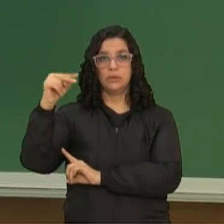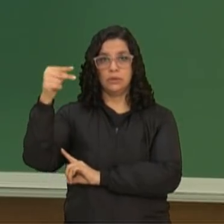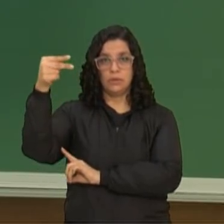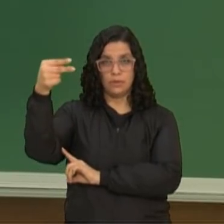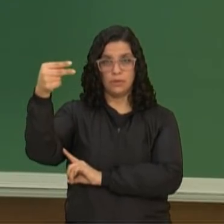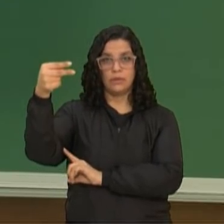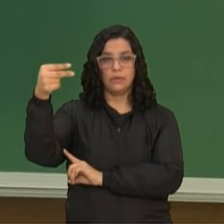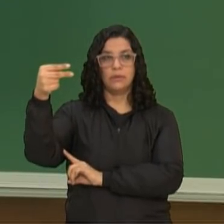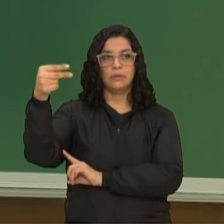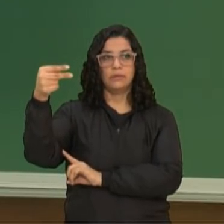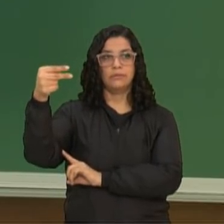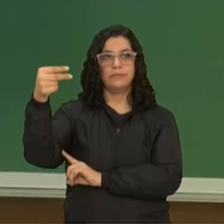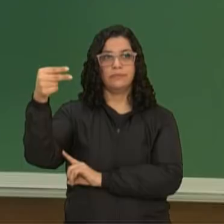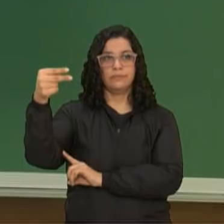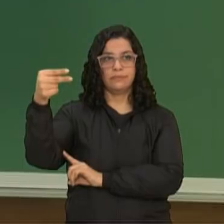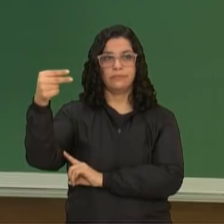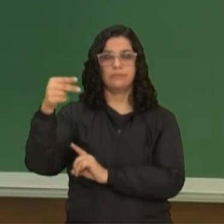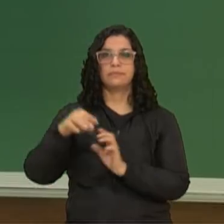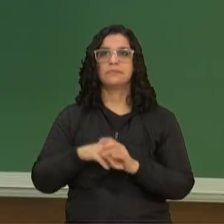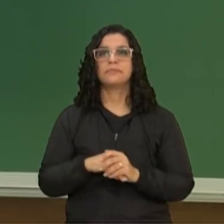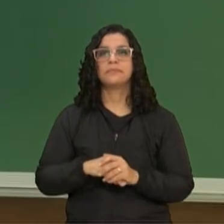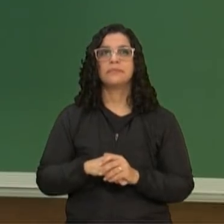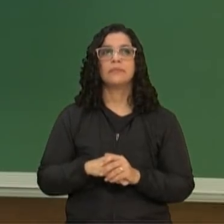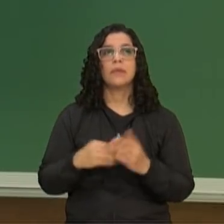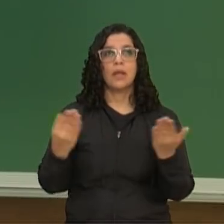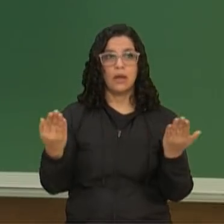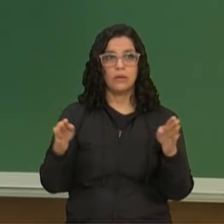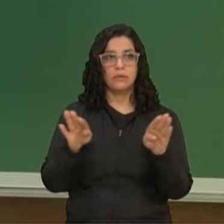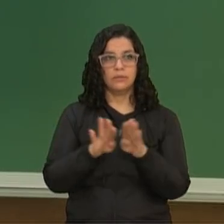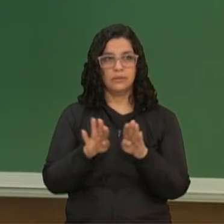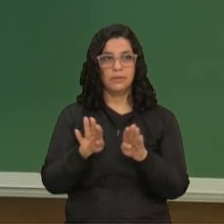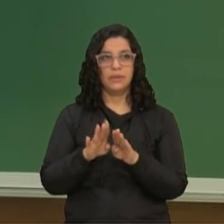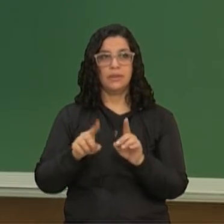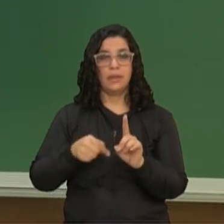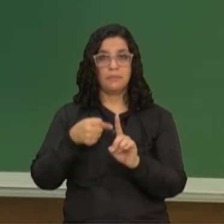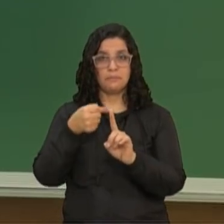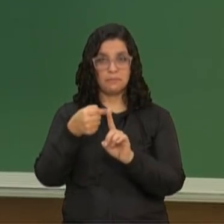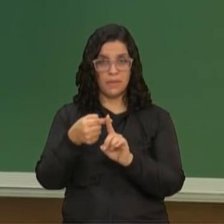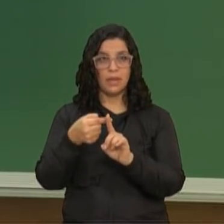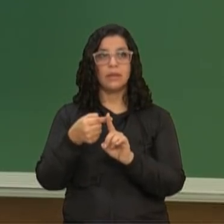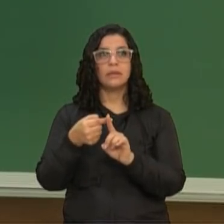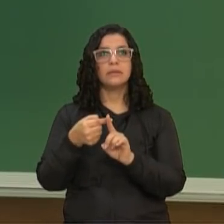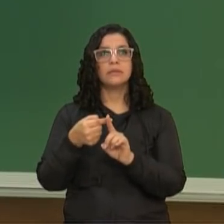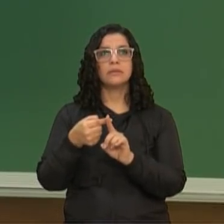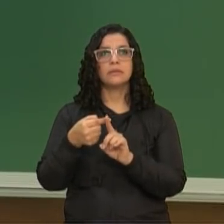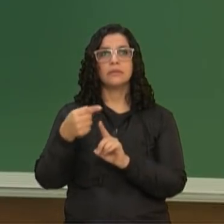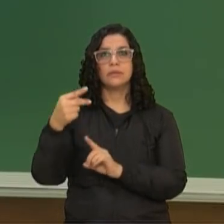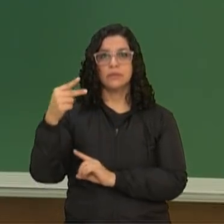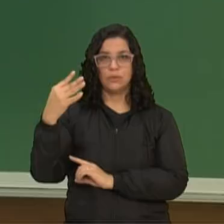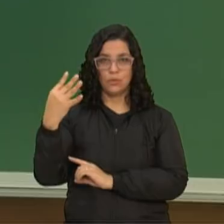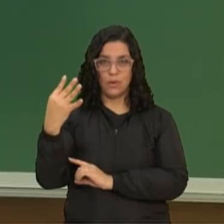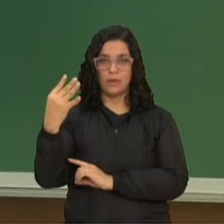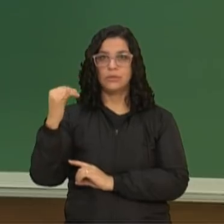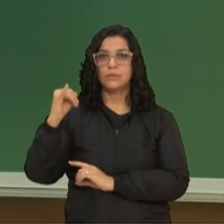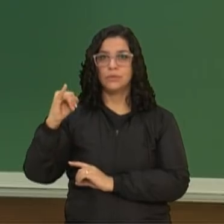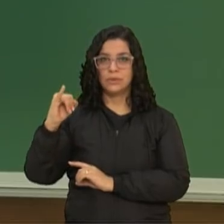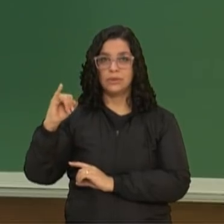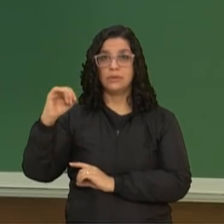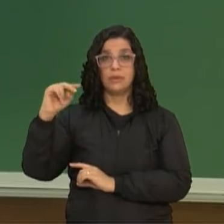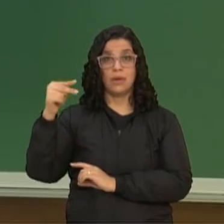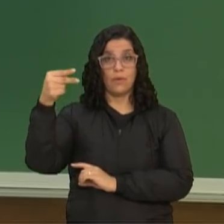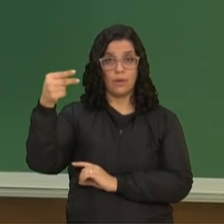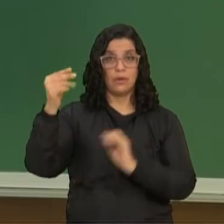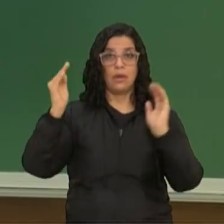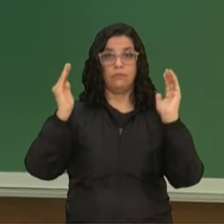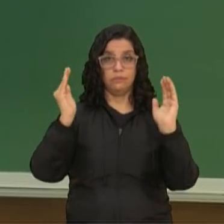2, vezes 2, 4i. Mais o quadrado do segundo, 2 ao quadrado, 4, i